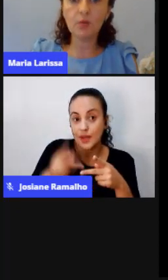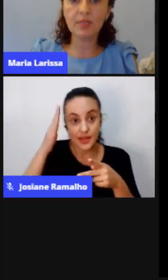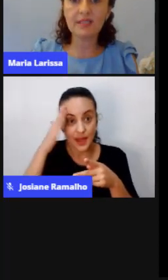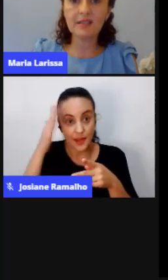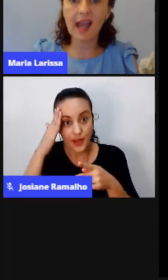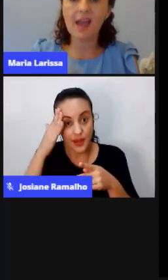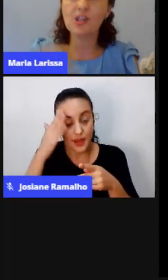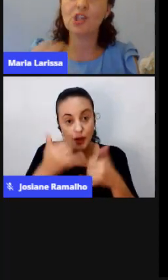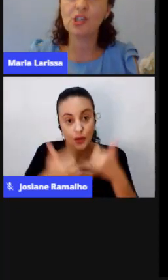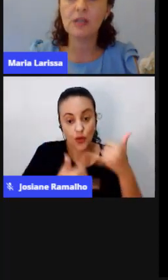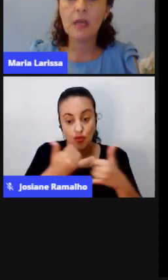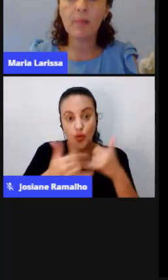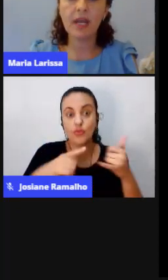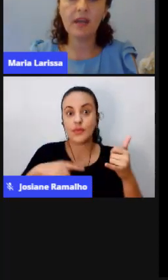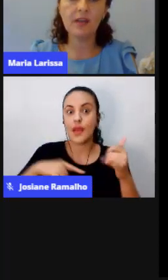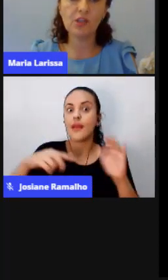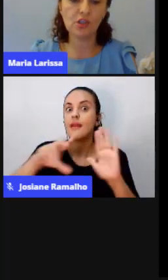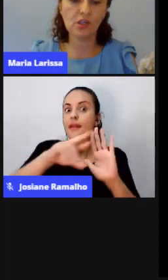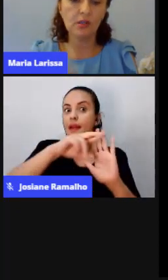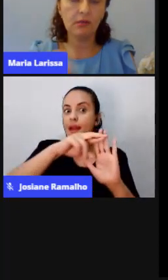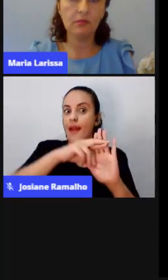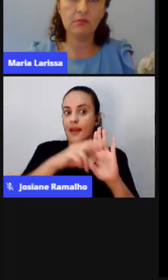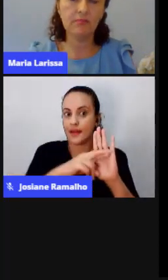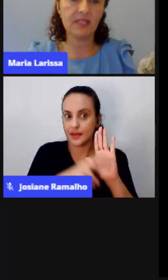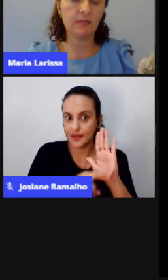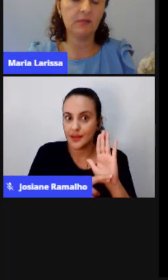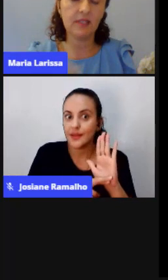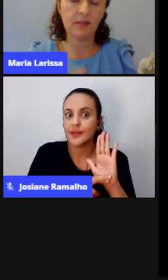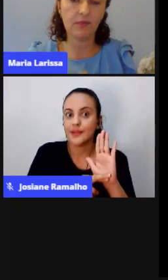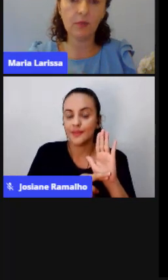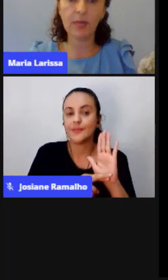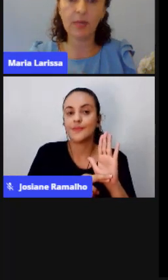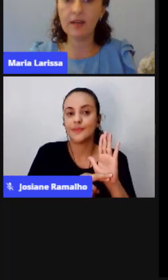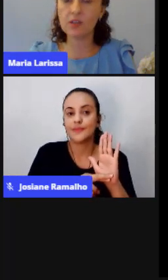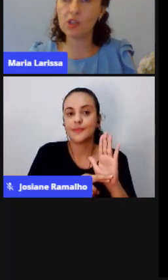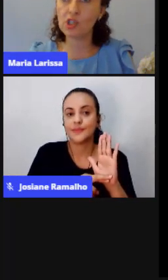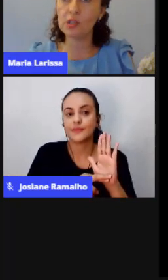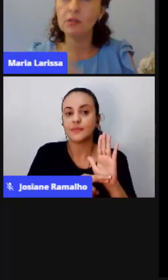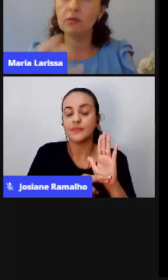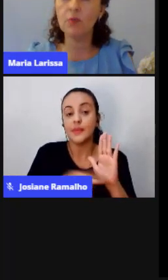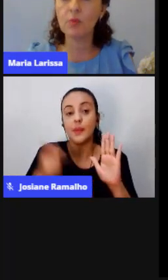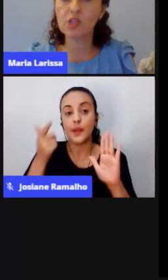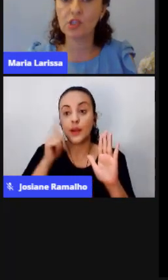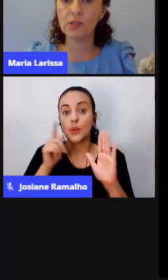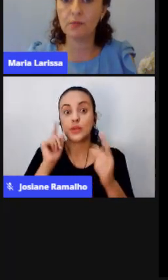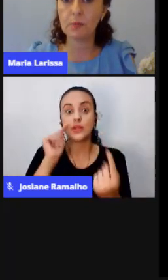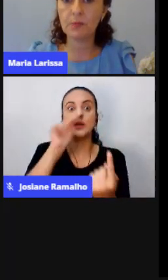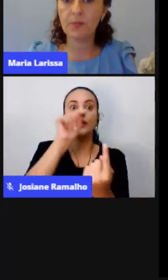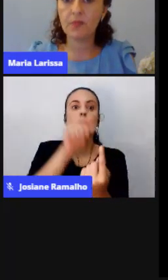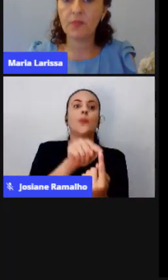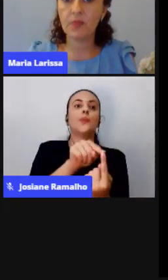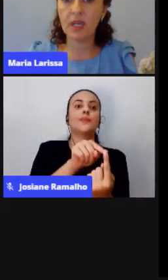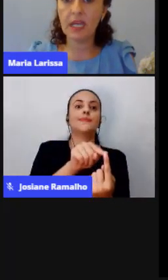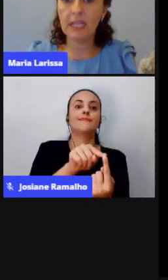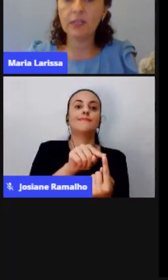E o aluno precisa agir para ele atingir um desafio, para ele atingir um objetivo. Né? Então,